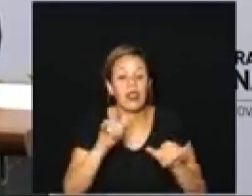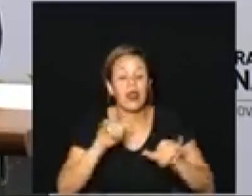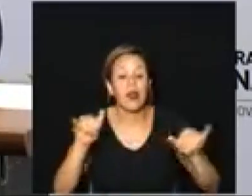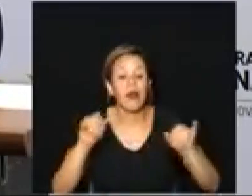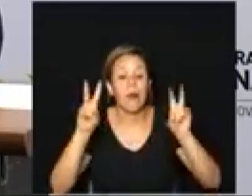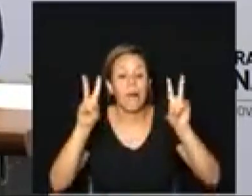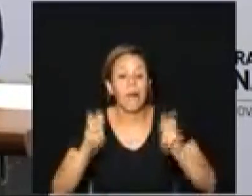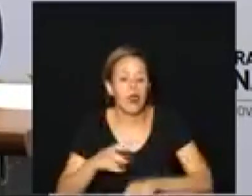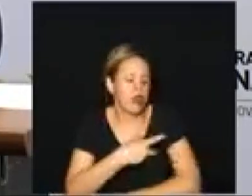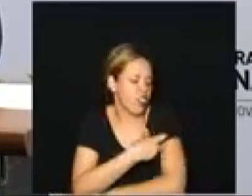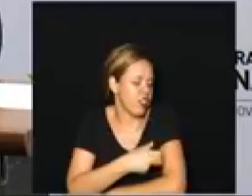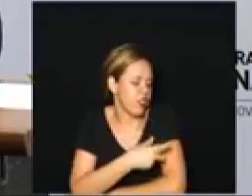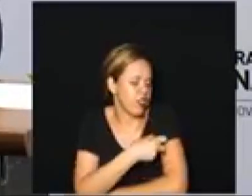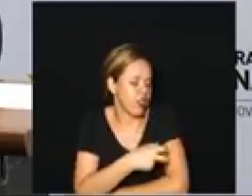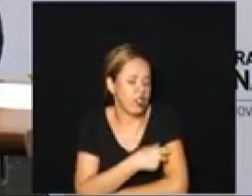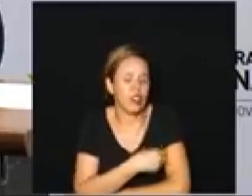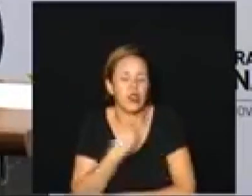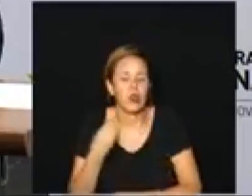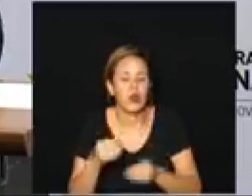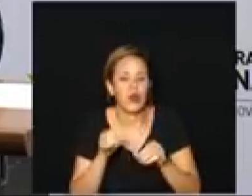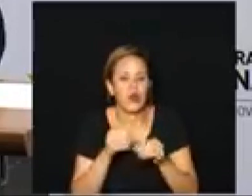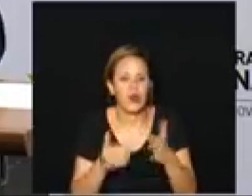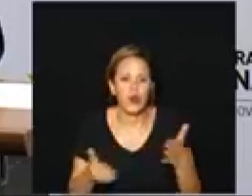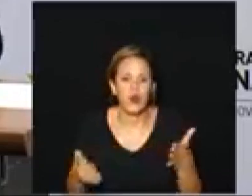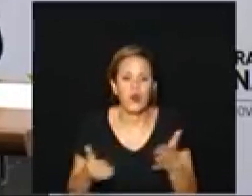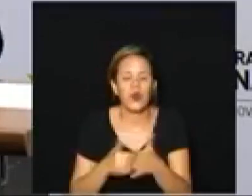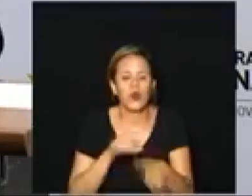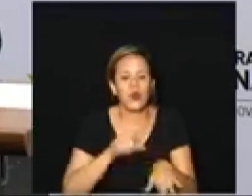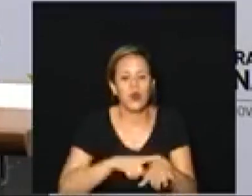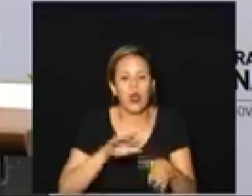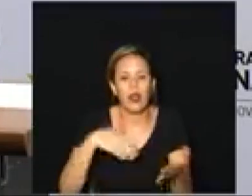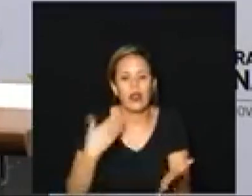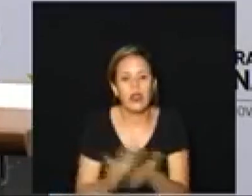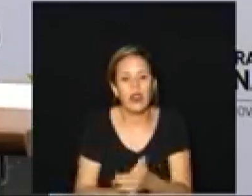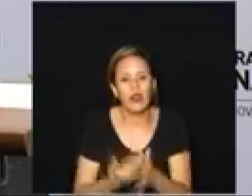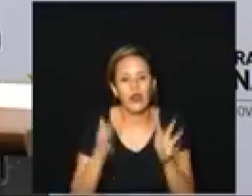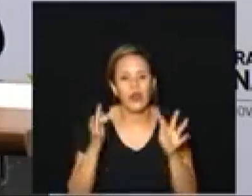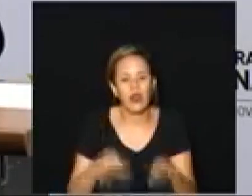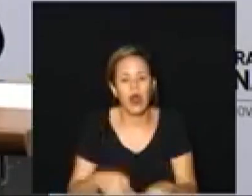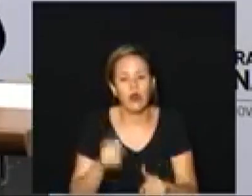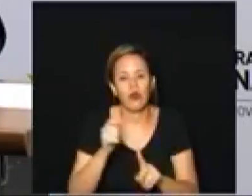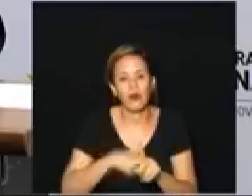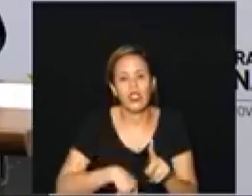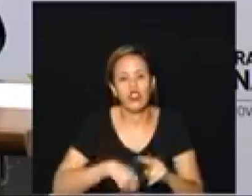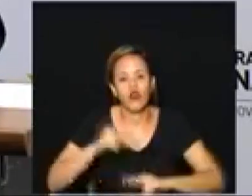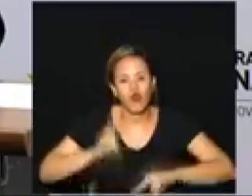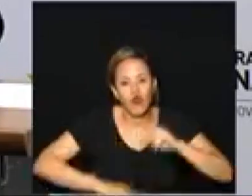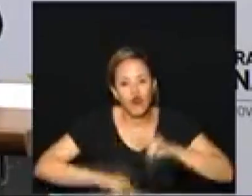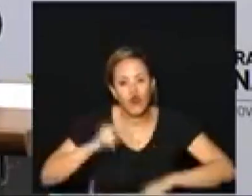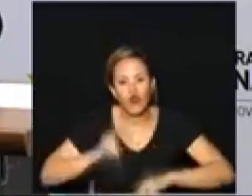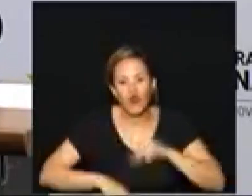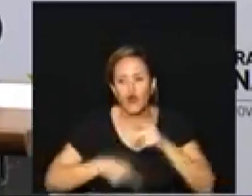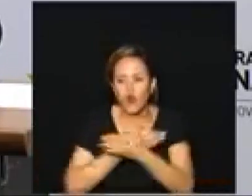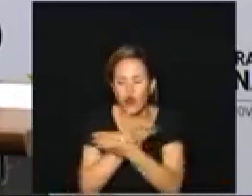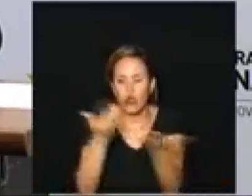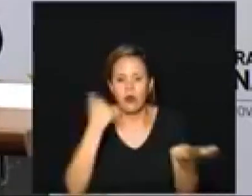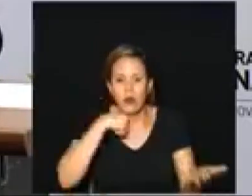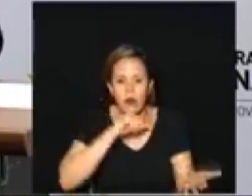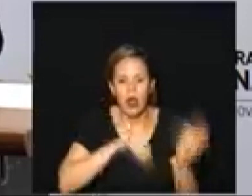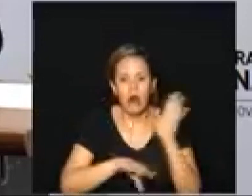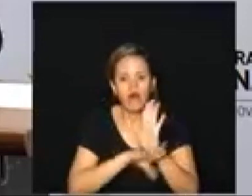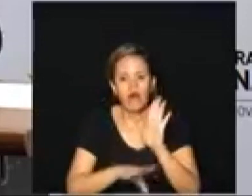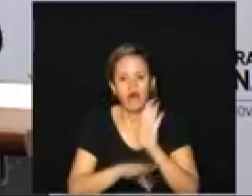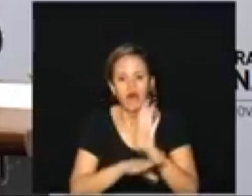vacinação foi prorrogada até o final do mês. Mamães, nos